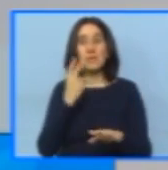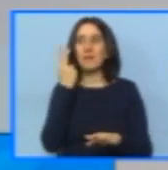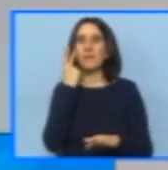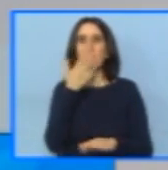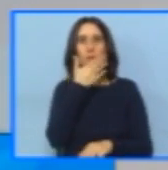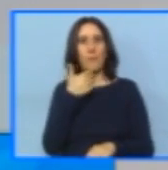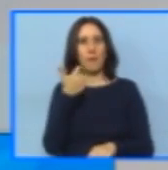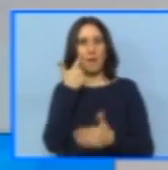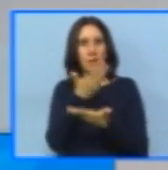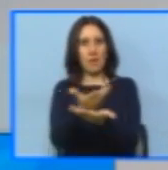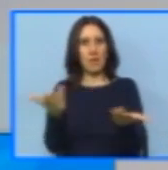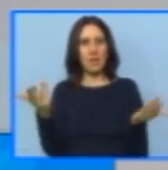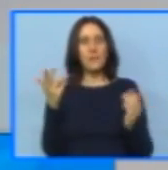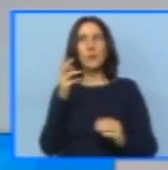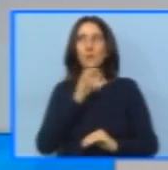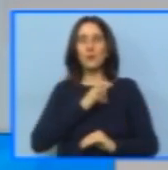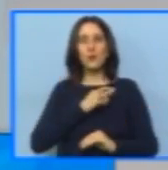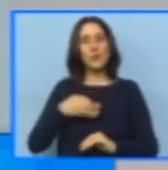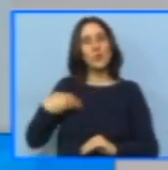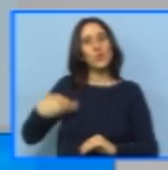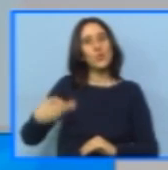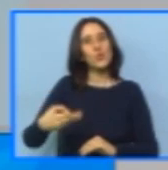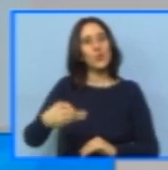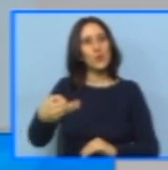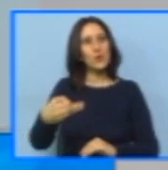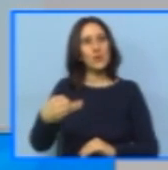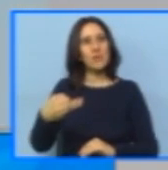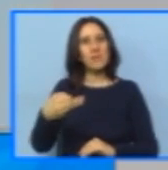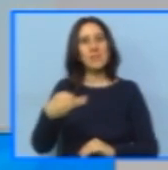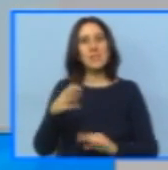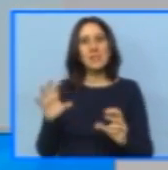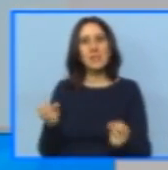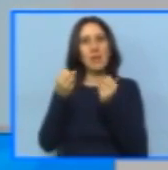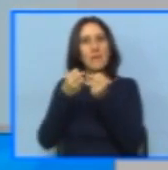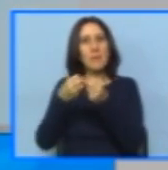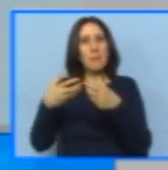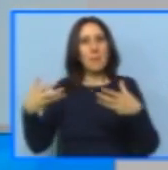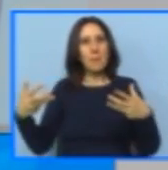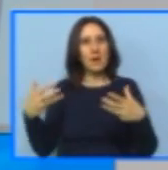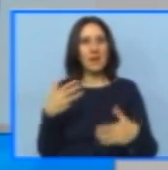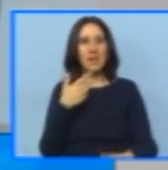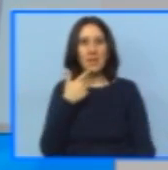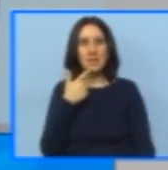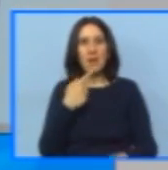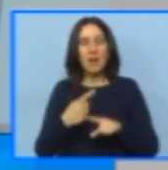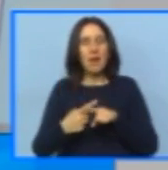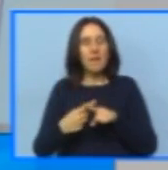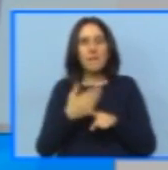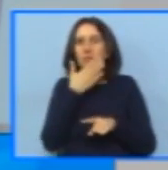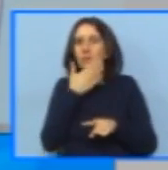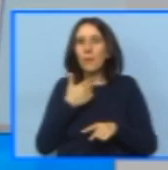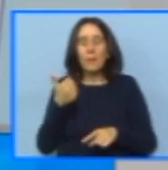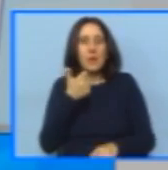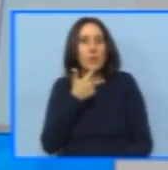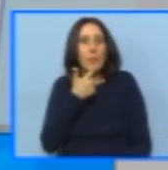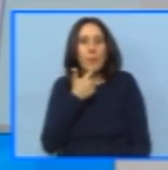digamos assim, o Senhor aumentava todos os dias o número dos que deviam salvar-se. Quer dizer, era tão atraente, tão bela, tão